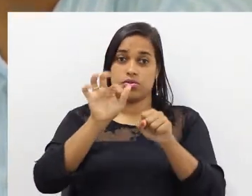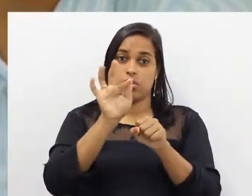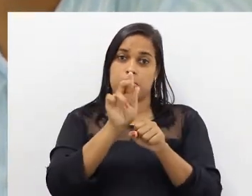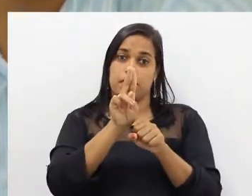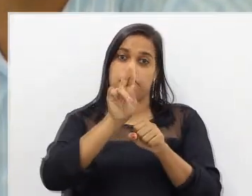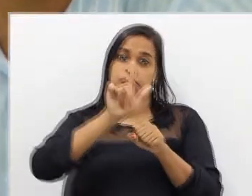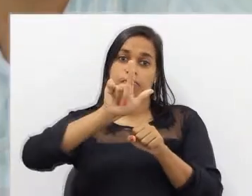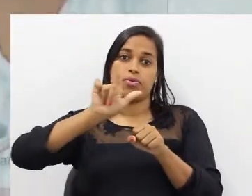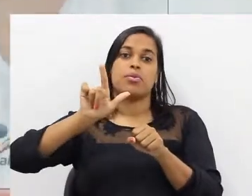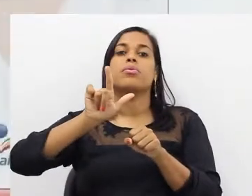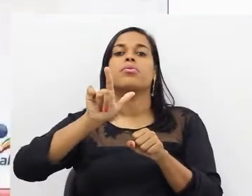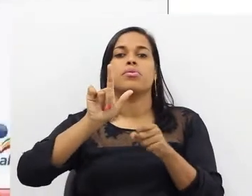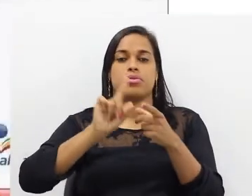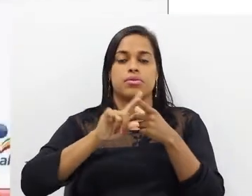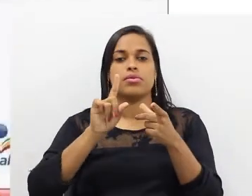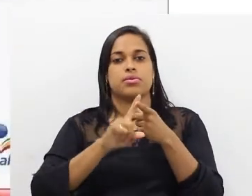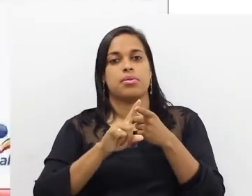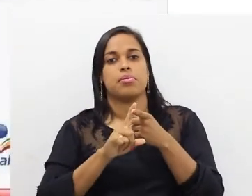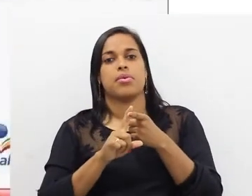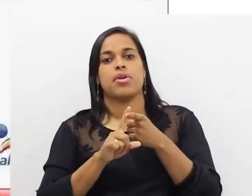comum a você, quando você usa o celular.